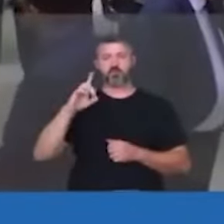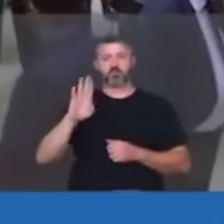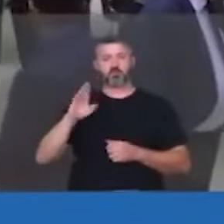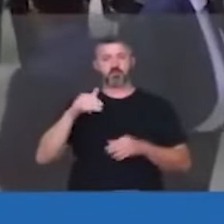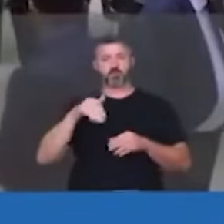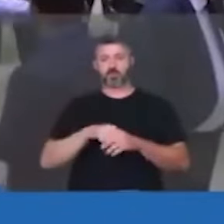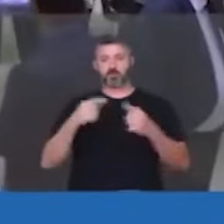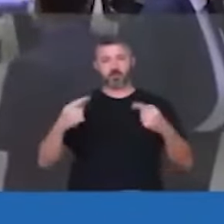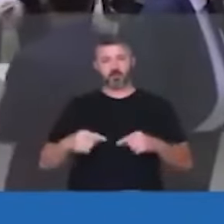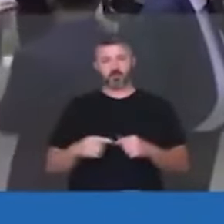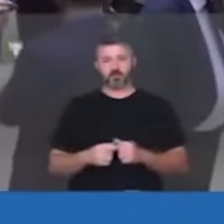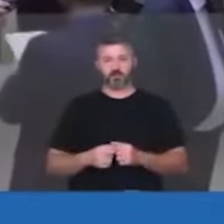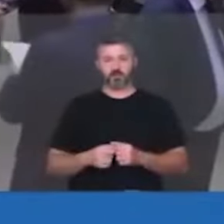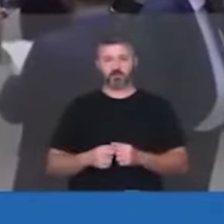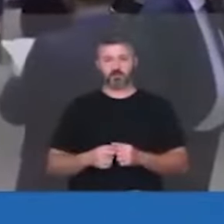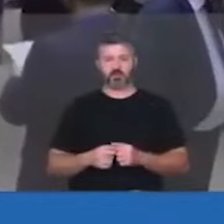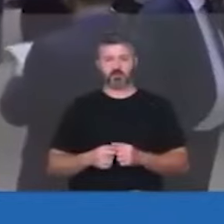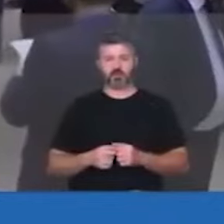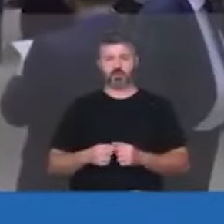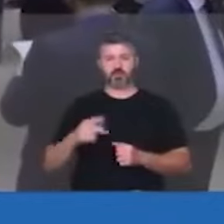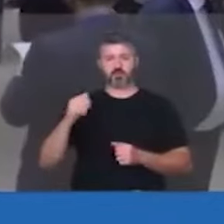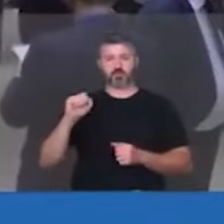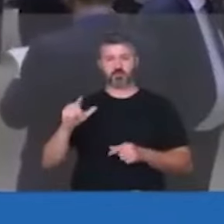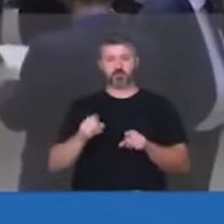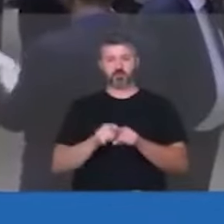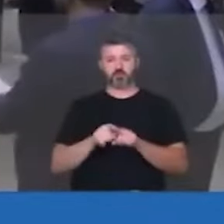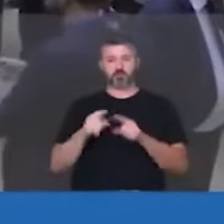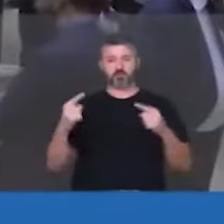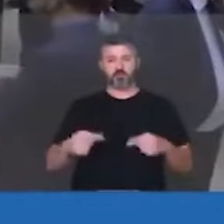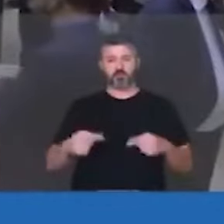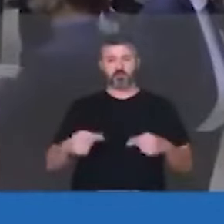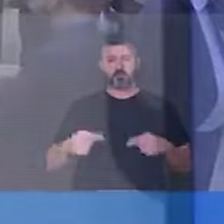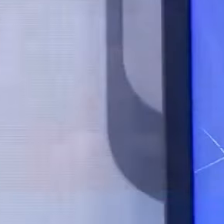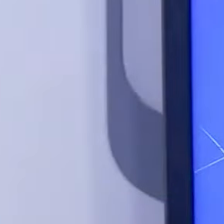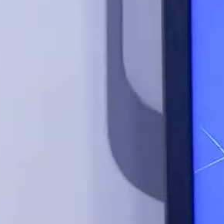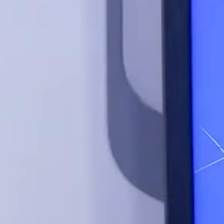Ok. Contra os votos do PCdoB e do PSOL.